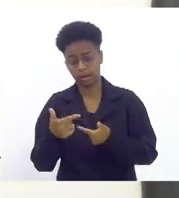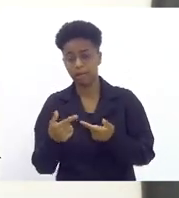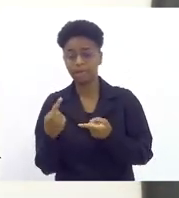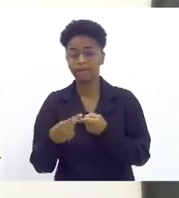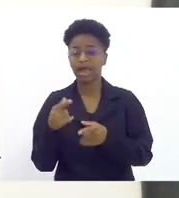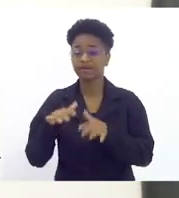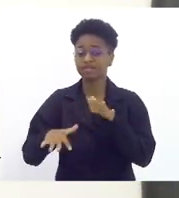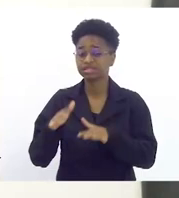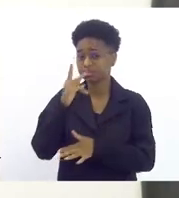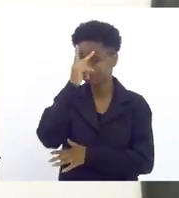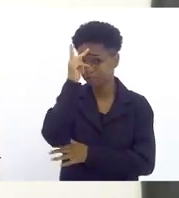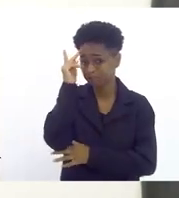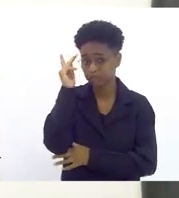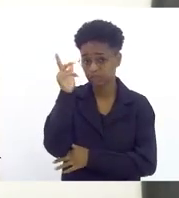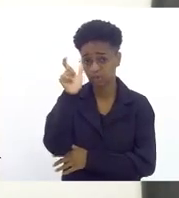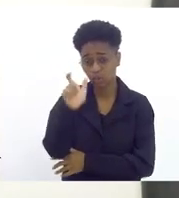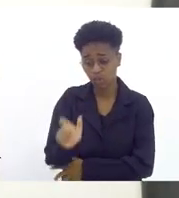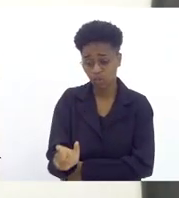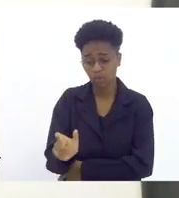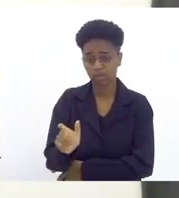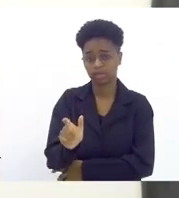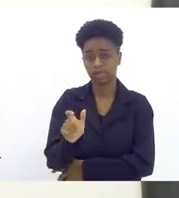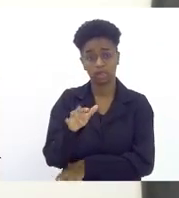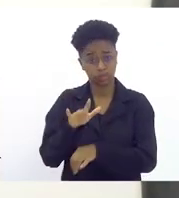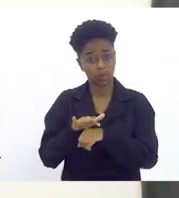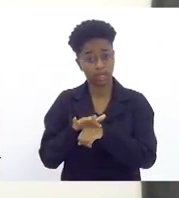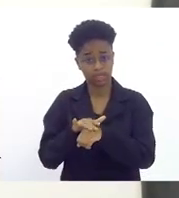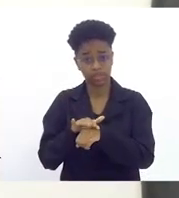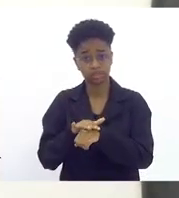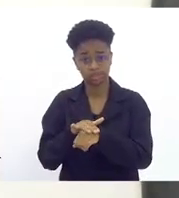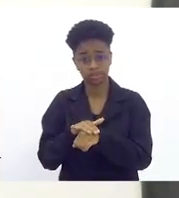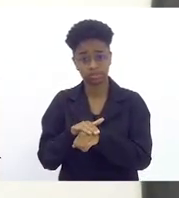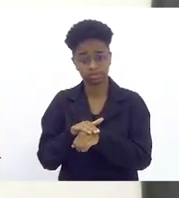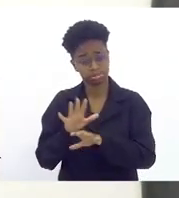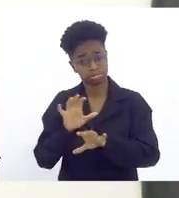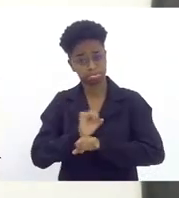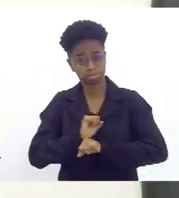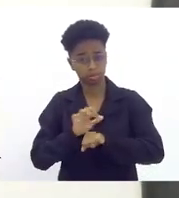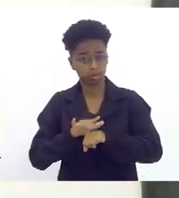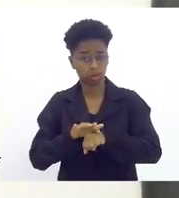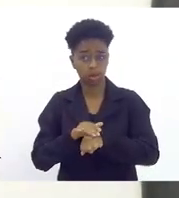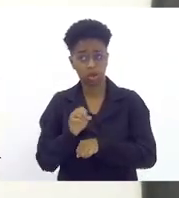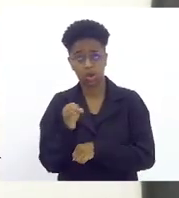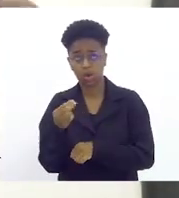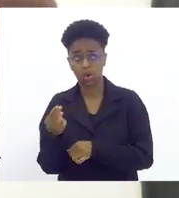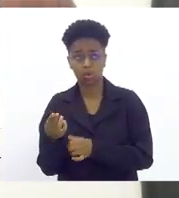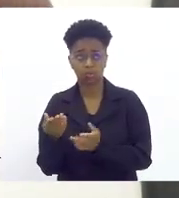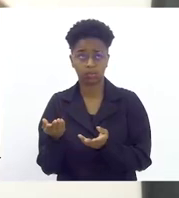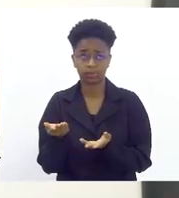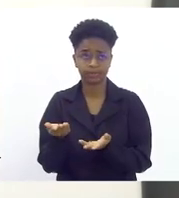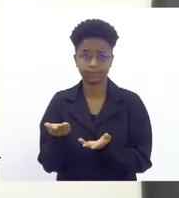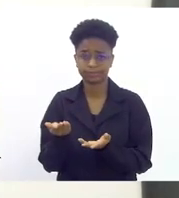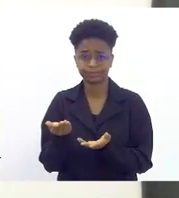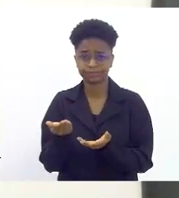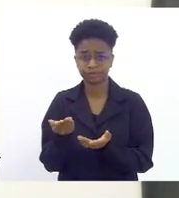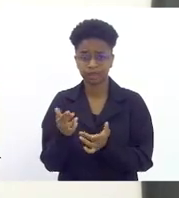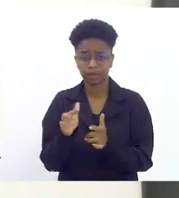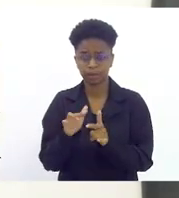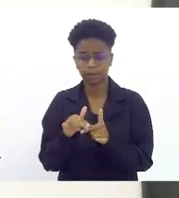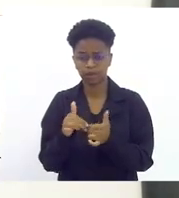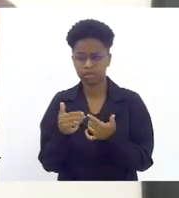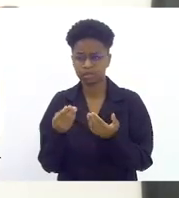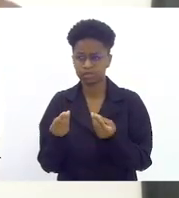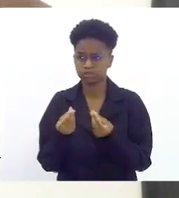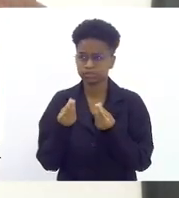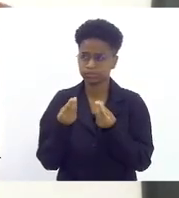esse trabalhador, essa trabalhadora está doente, adoecido, seja por questões